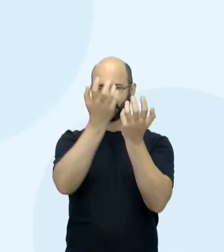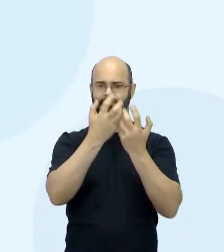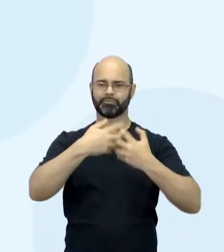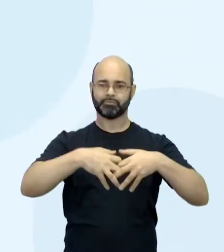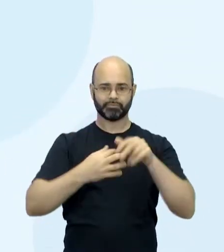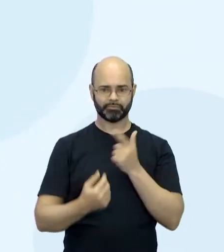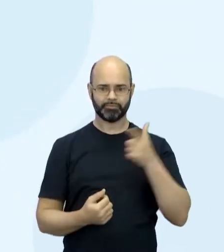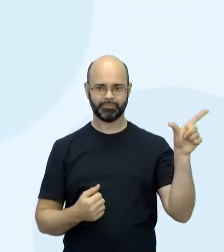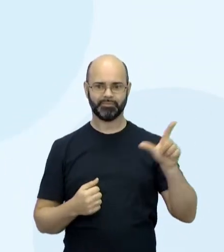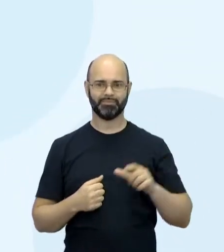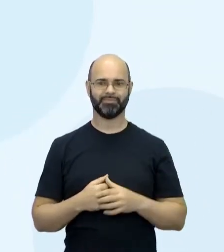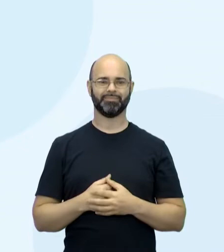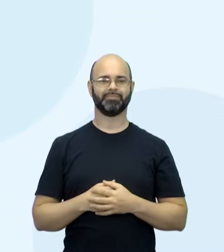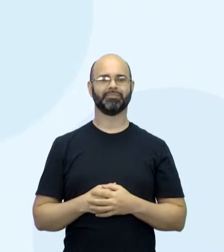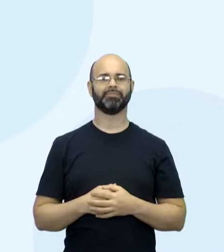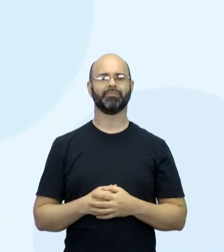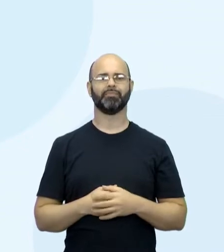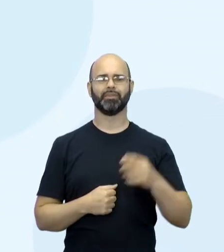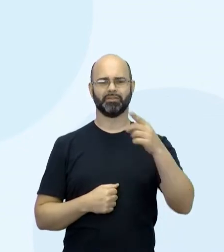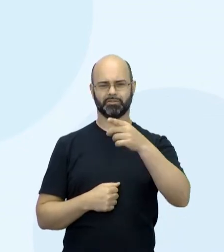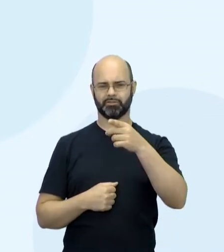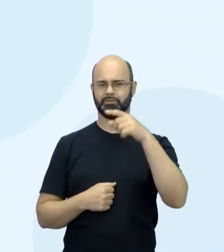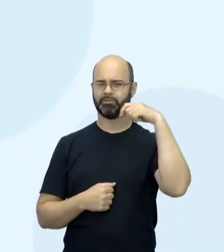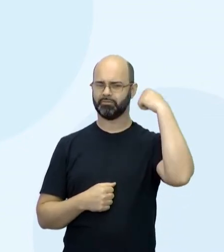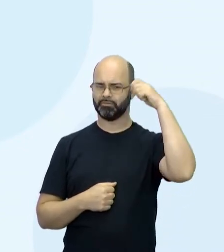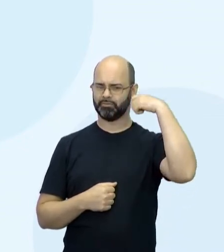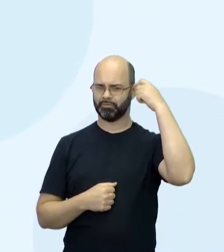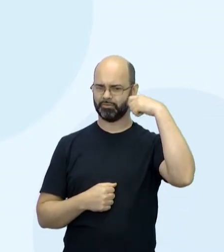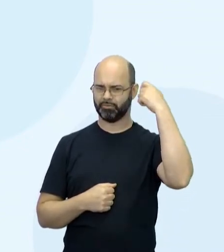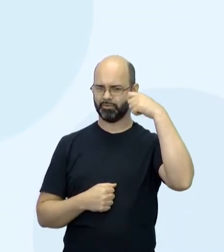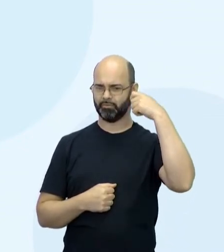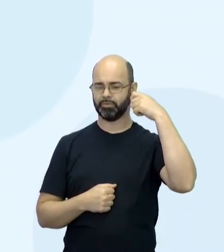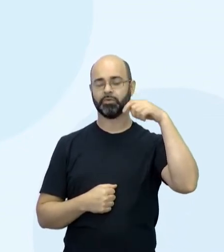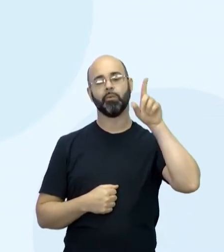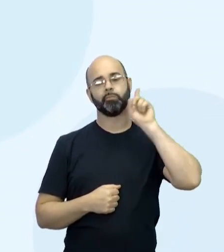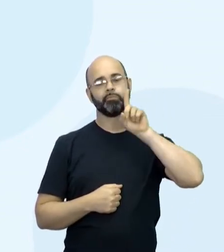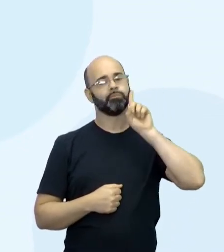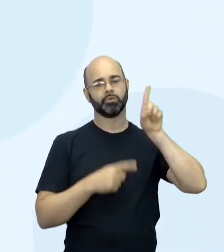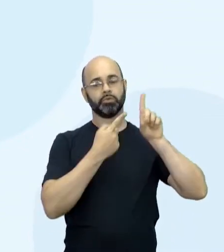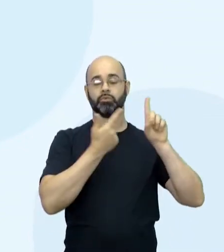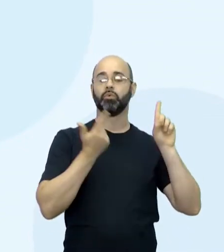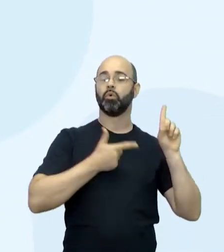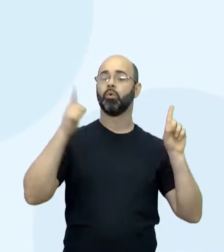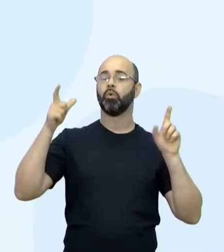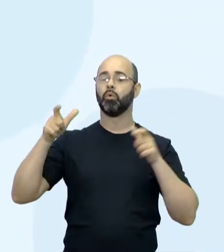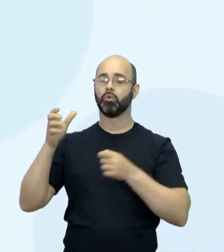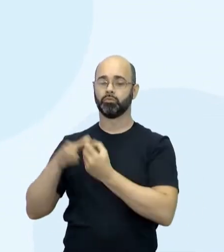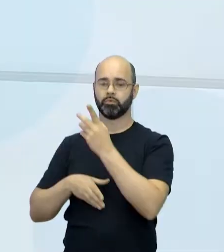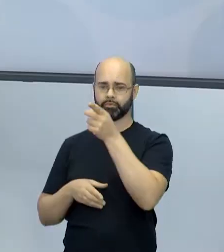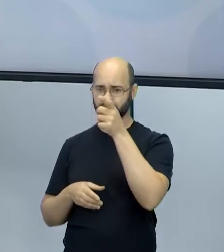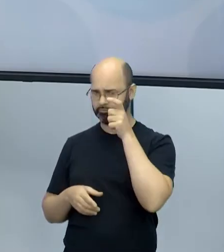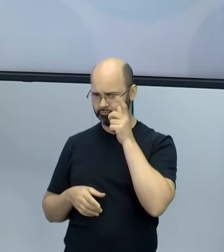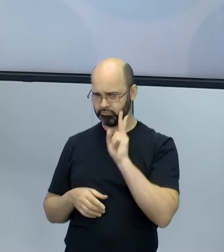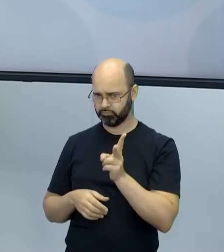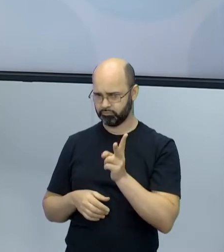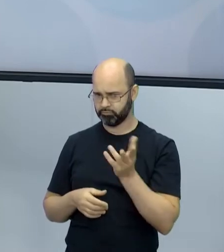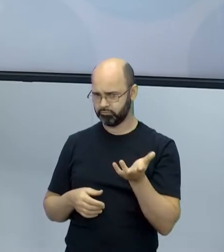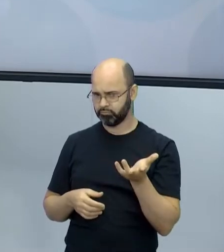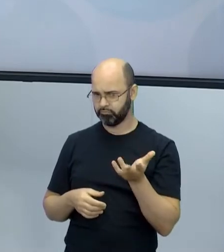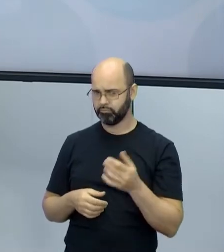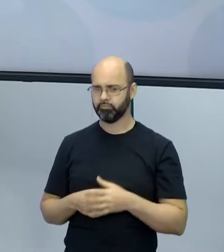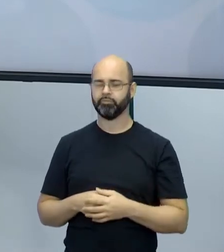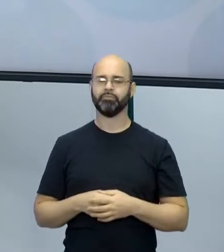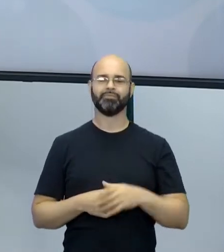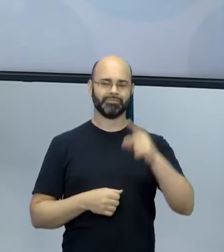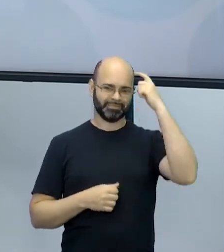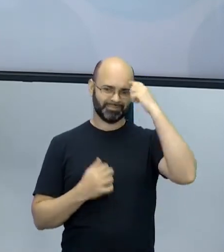Mais uma. Você costuma assistir a filmes que não são produzidos nos Estados Unidos? E aí? Você já